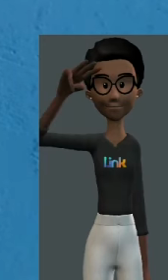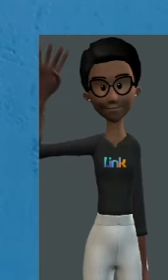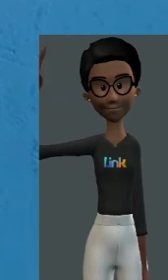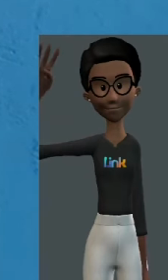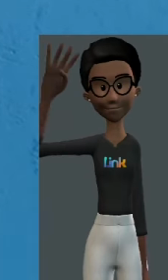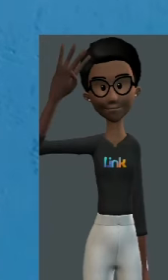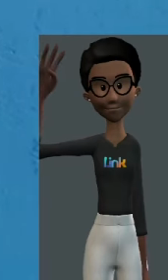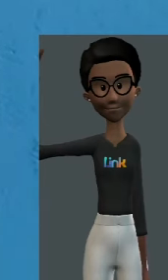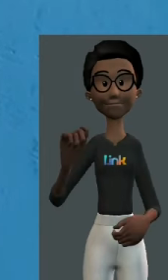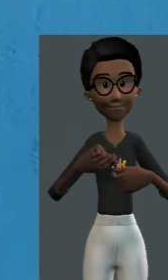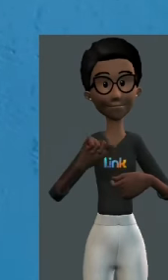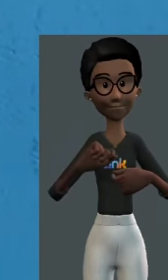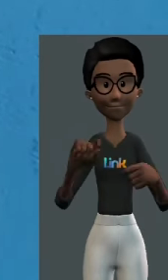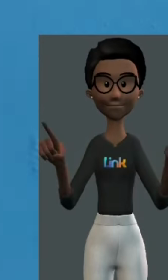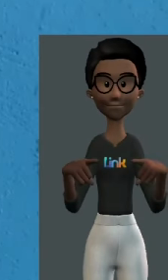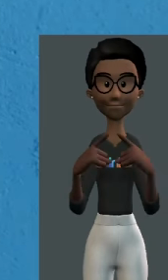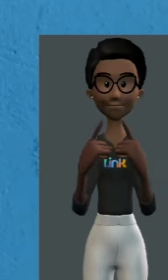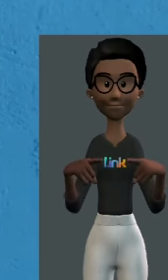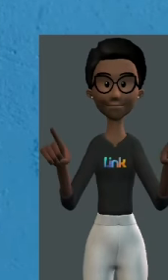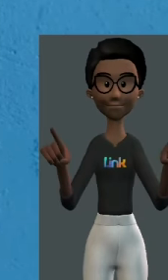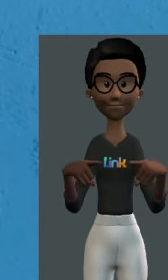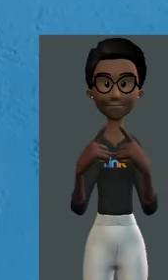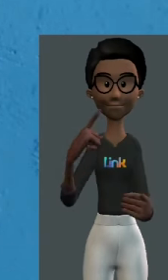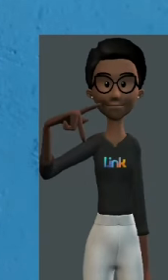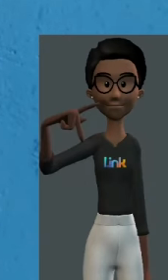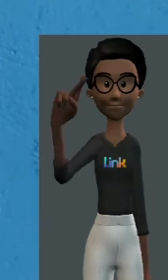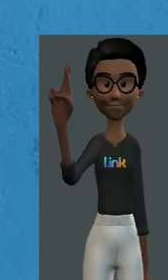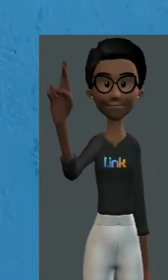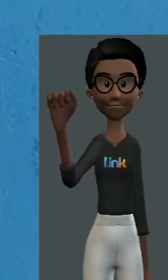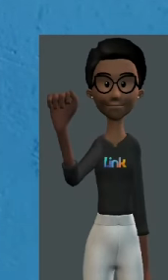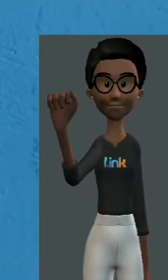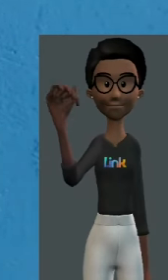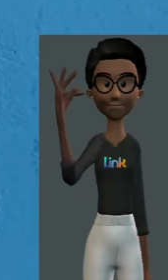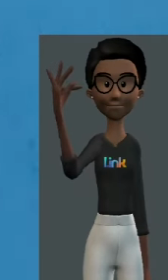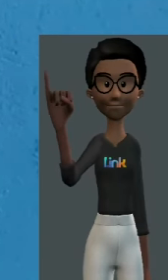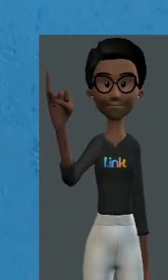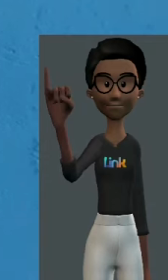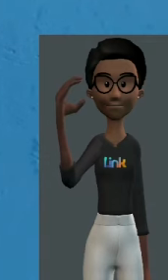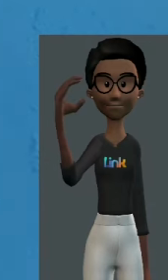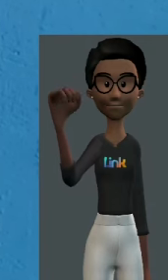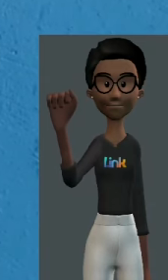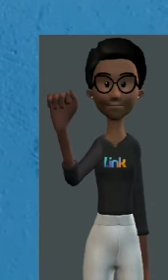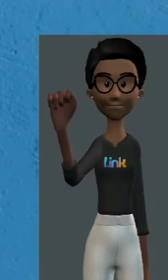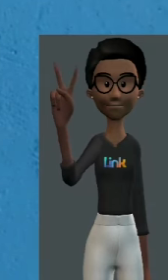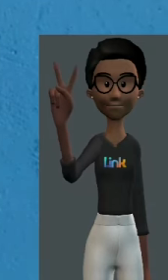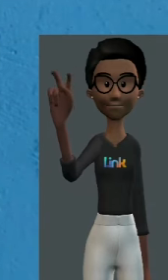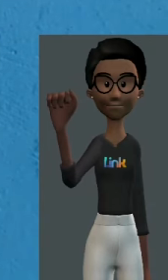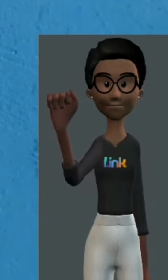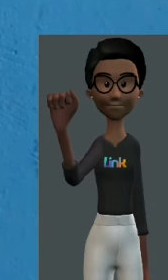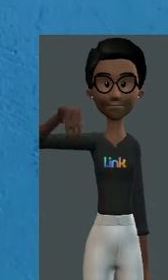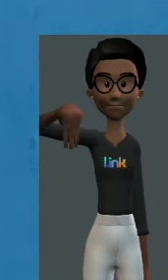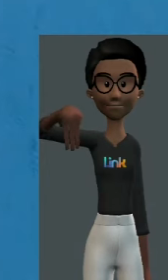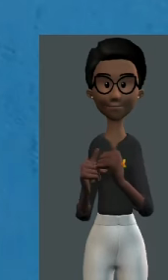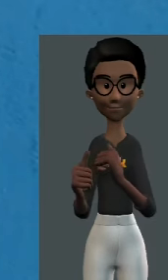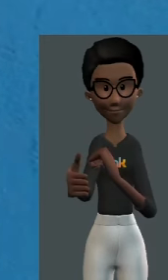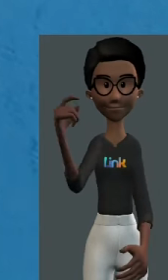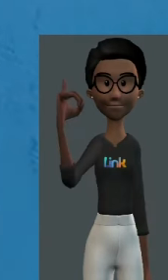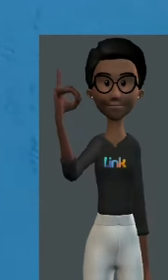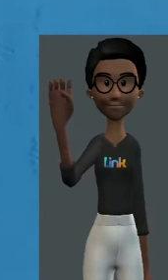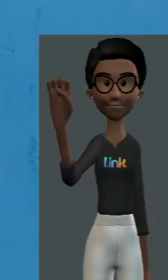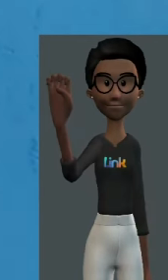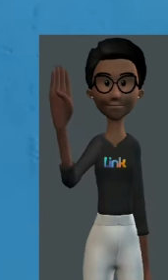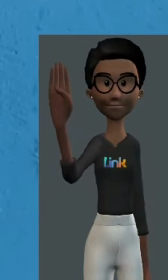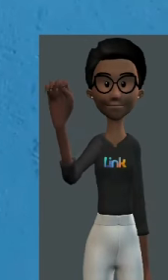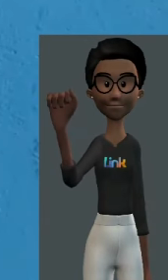discutiam política ou simplesmente só passavam tempo. Muitos dos filósofos que iremos abordar aqui no canal em breve estudaram